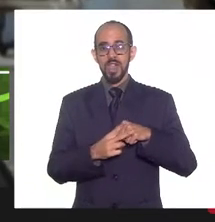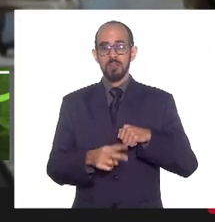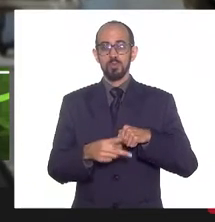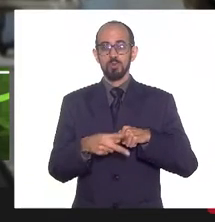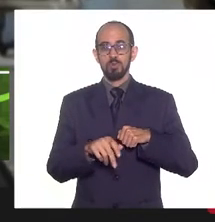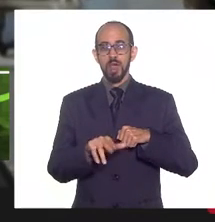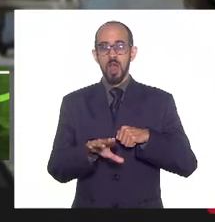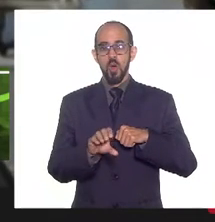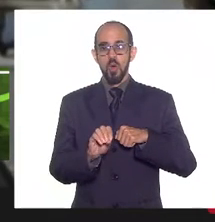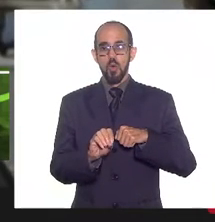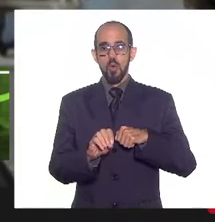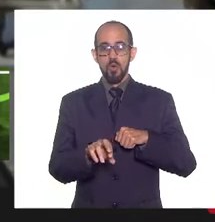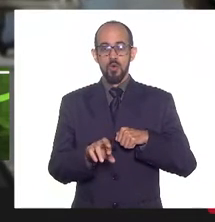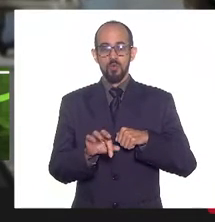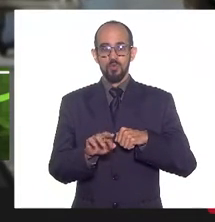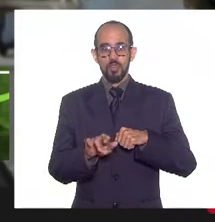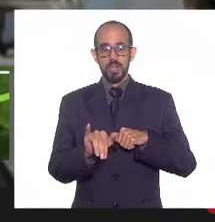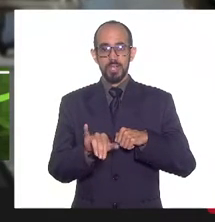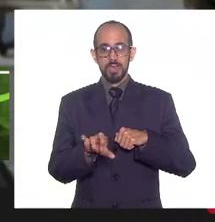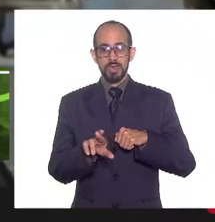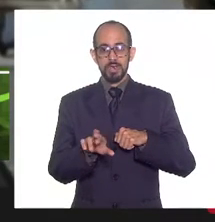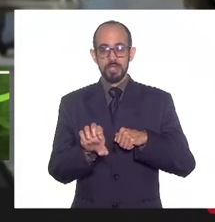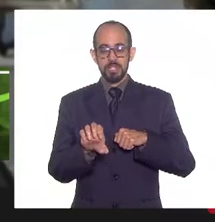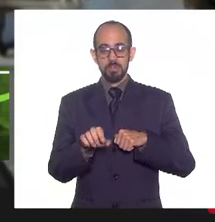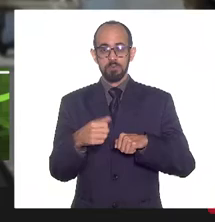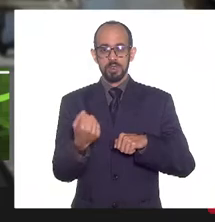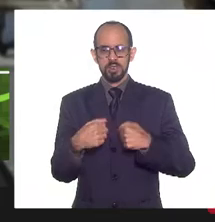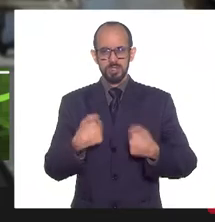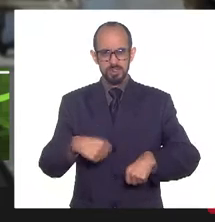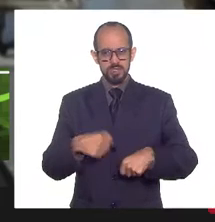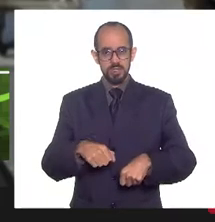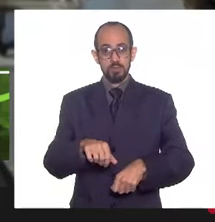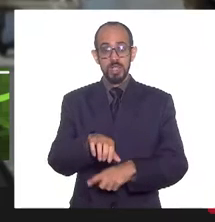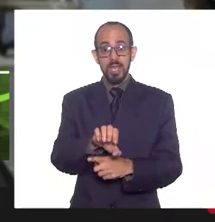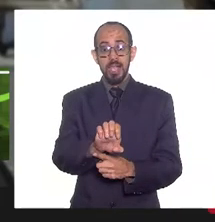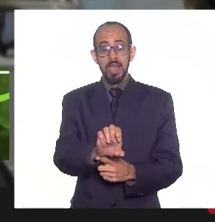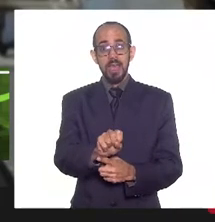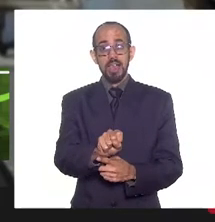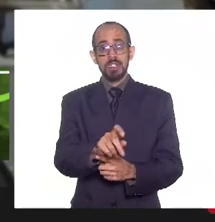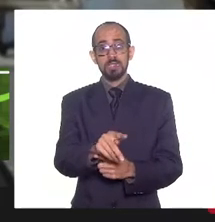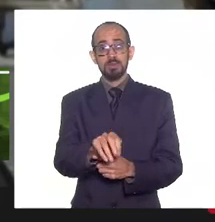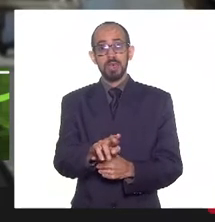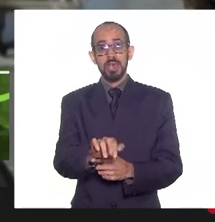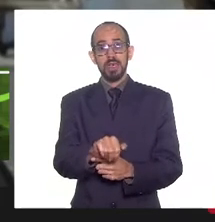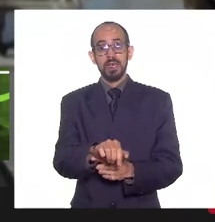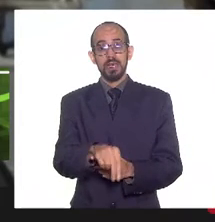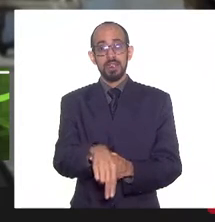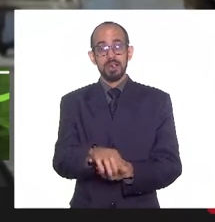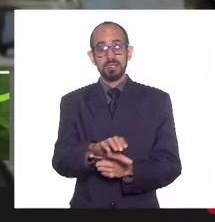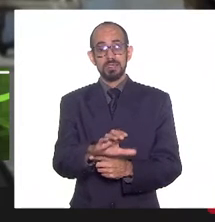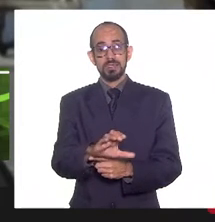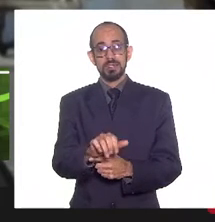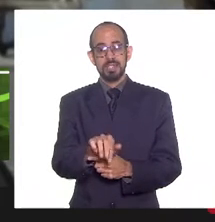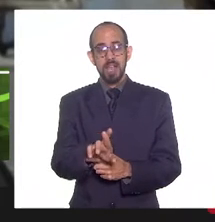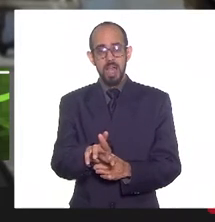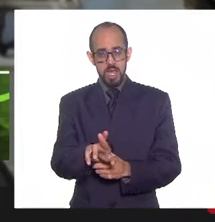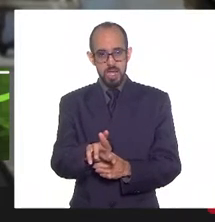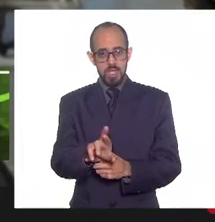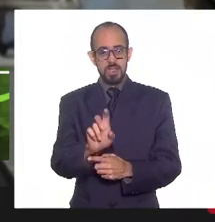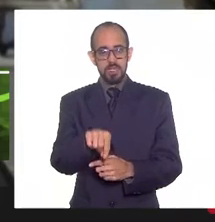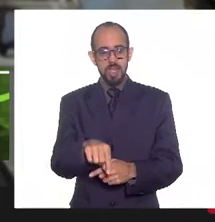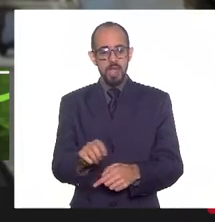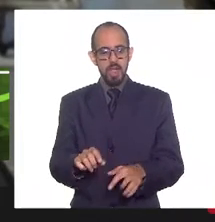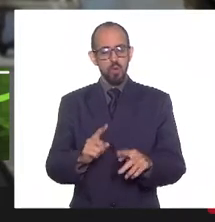nós temos que esperançar a humanidade exige de todos nós um otimismo e uma coragem para